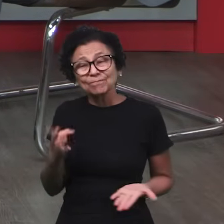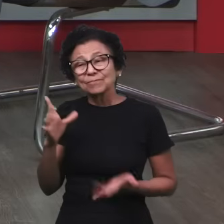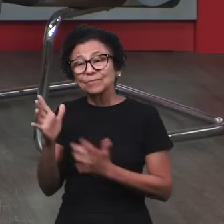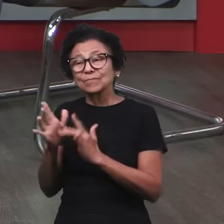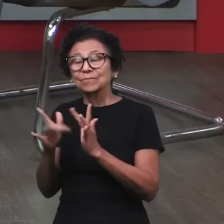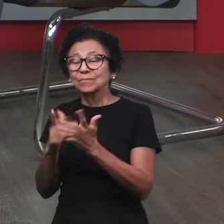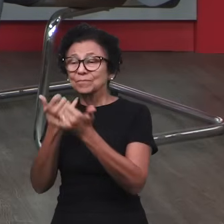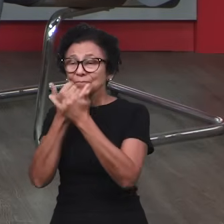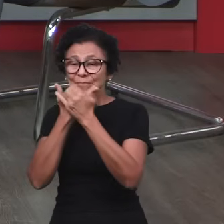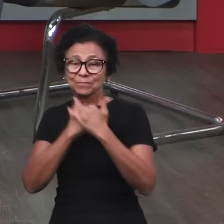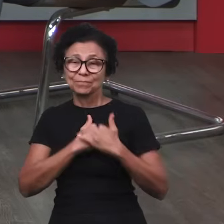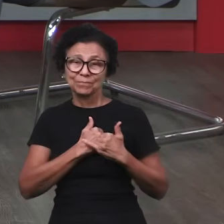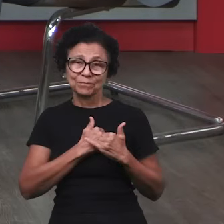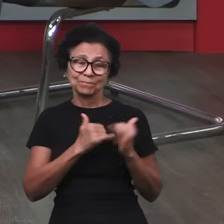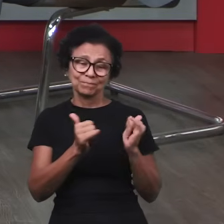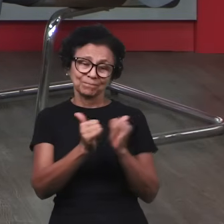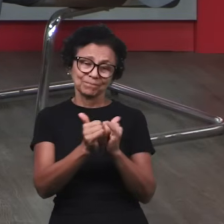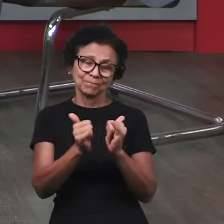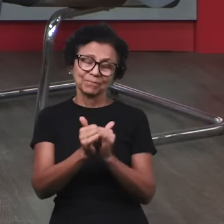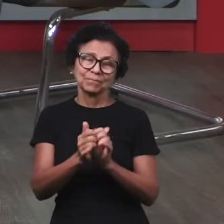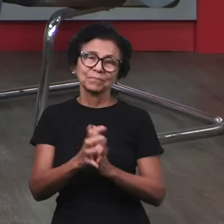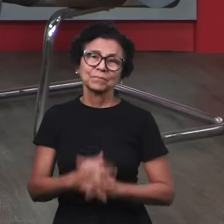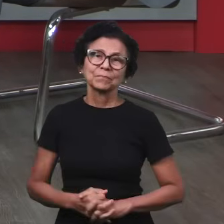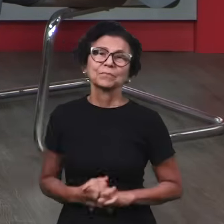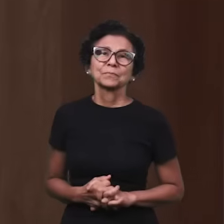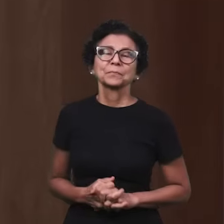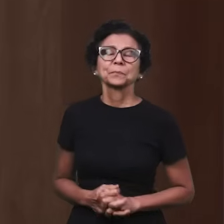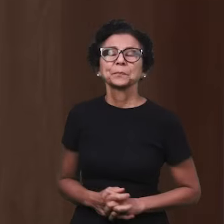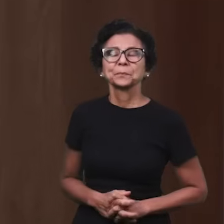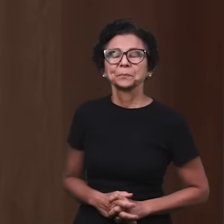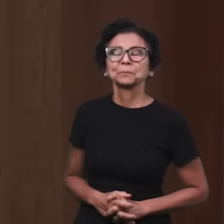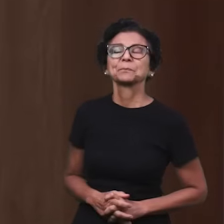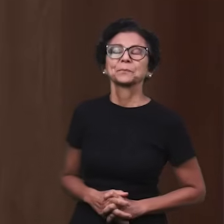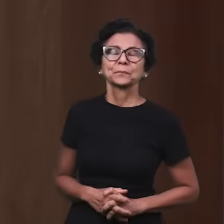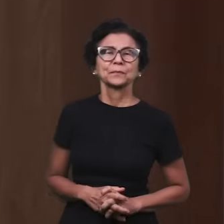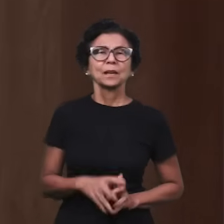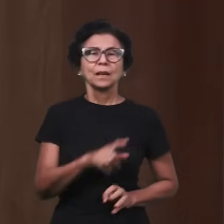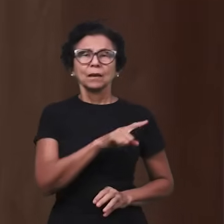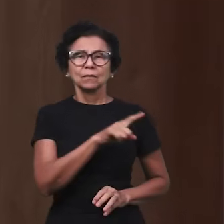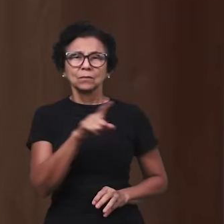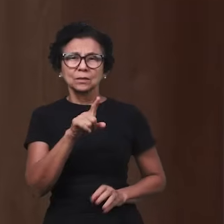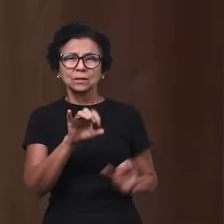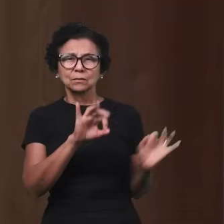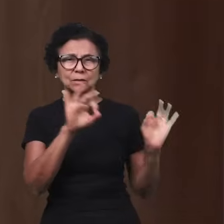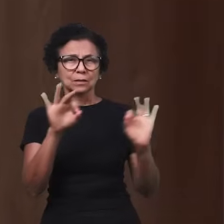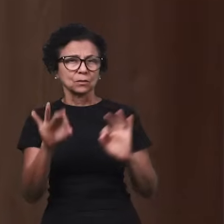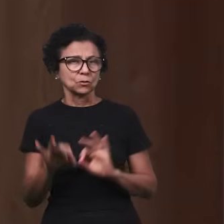a nossa atenção, os irmãos que estão assistindo, os pastores, irmãos de igreja que assistem também.